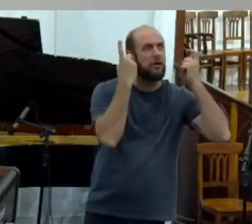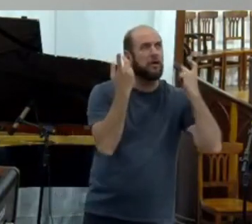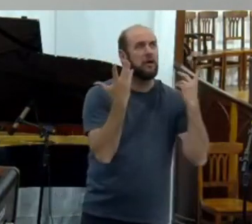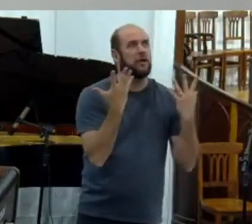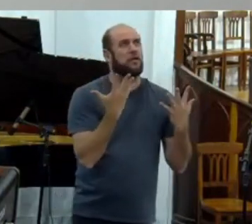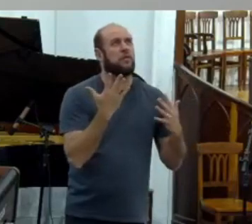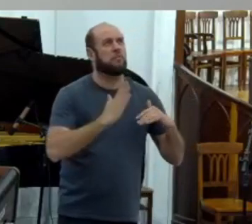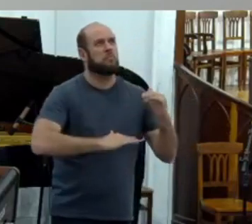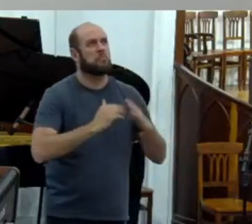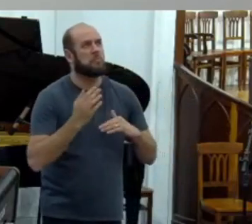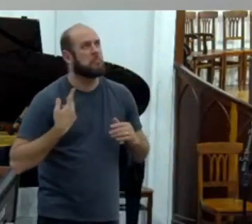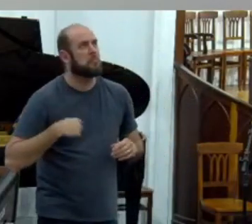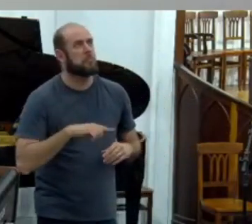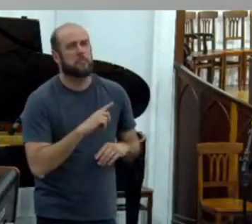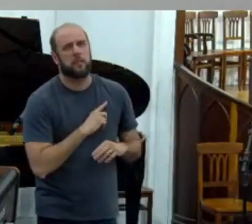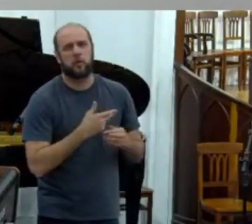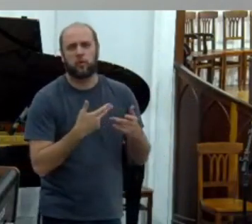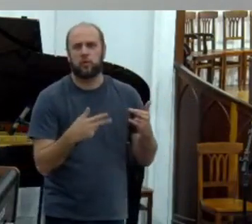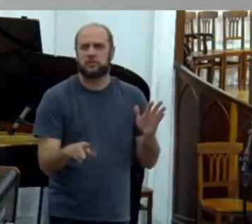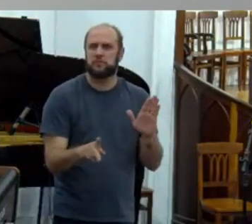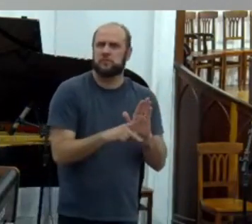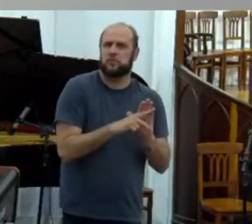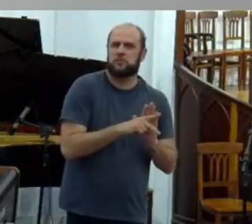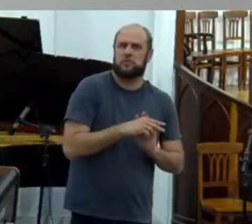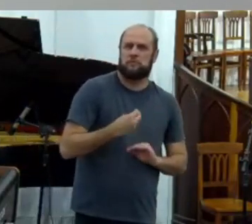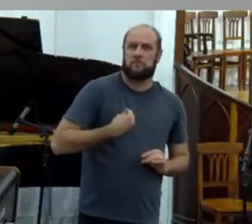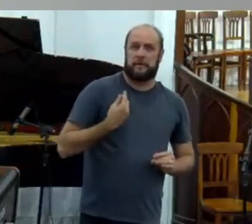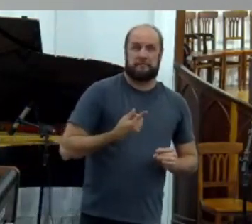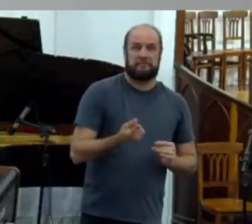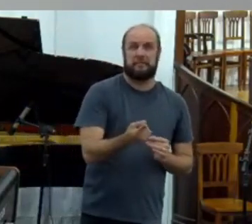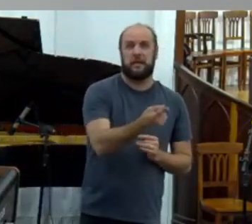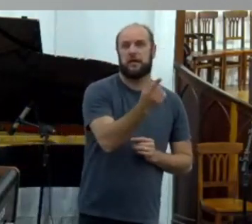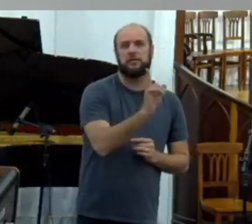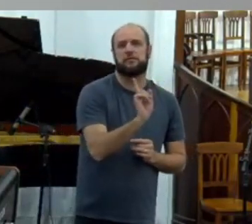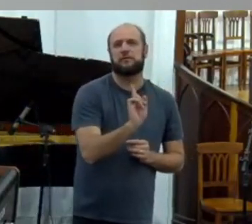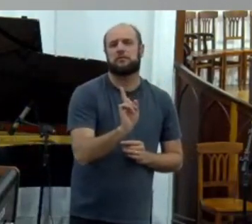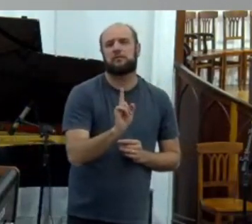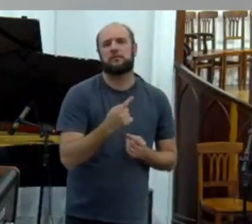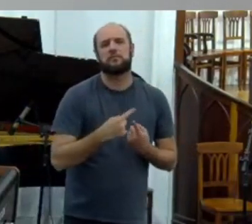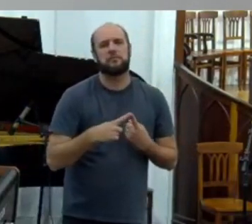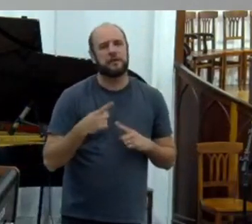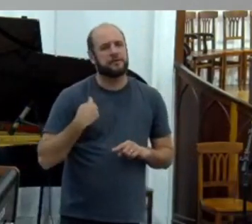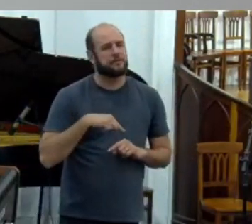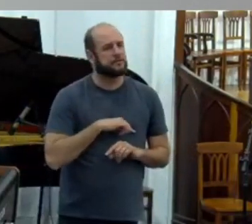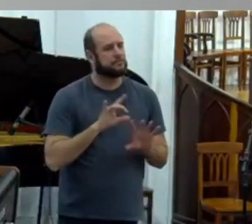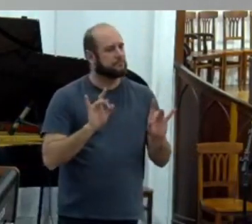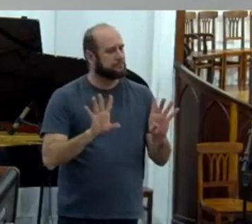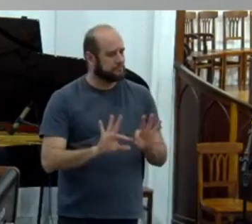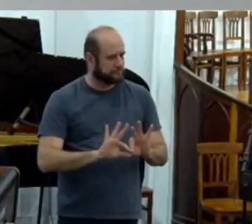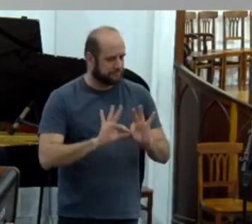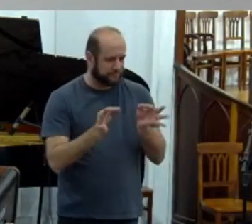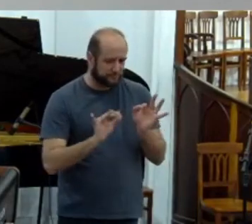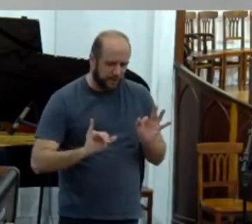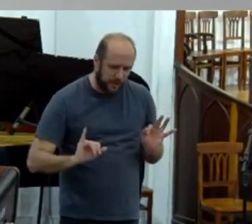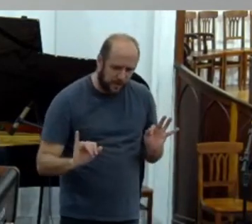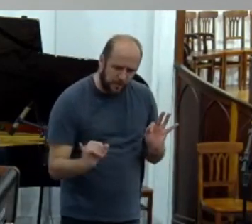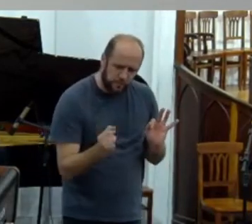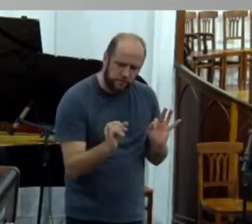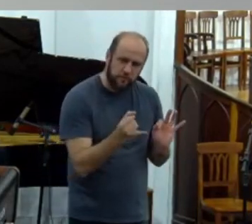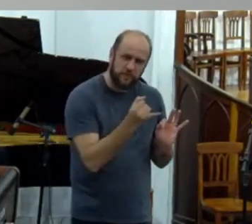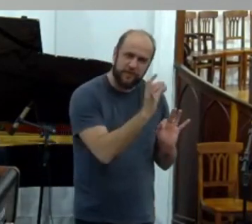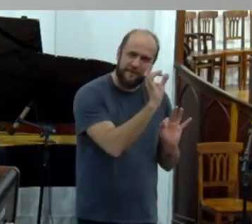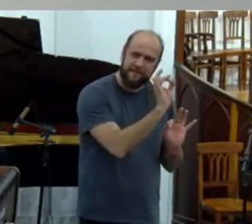nossos atos ou os produtos deles durarão para sempre, mas nós simplesmente aproveitaremos cada uma de